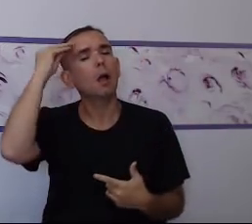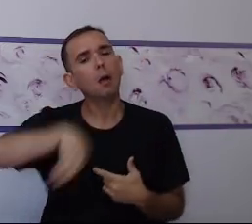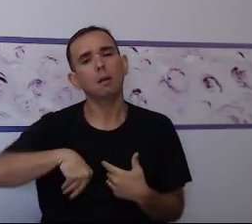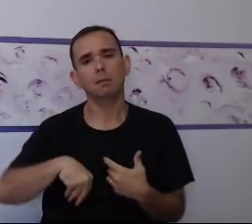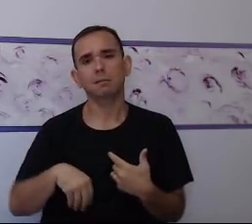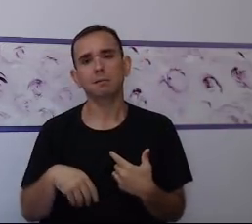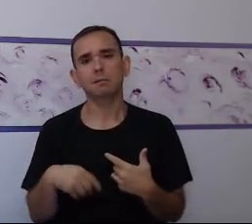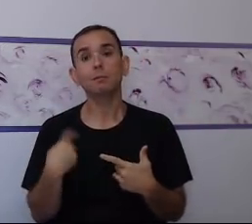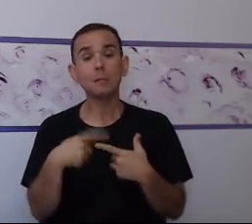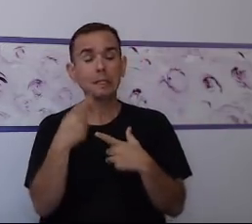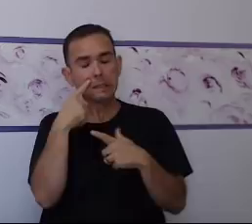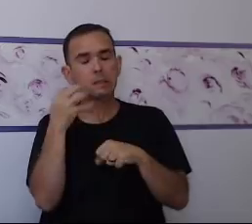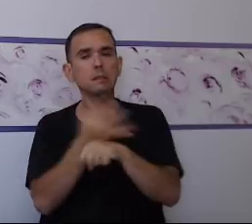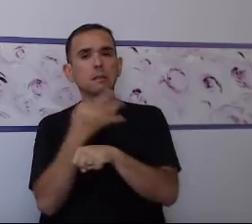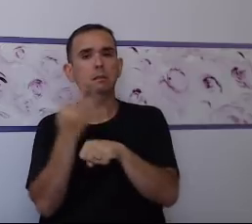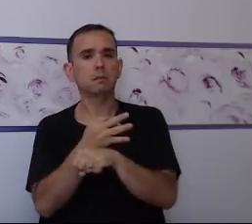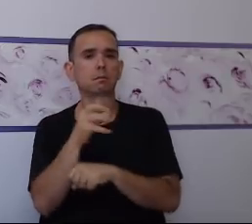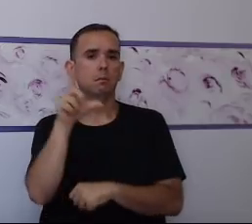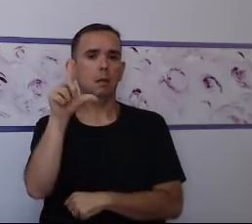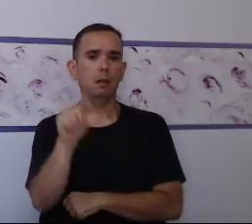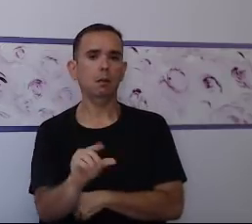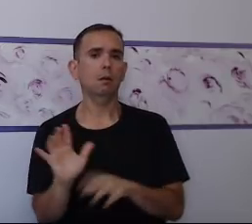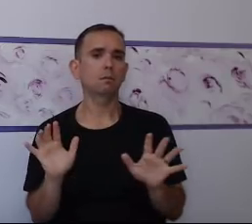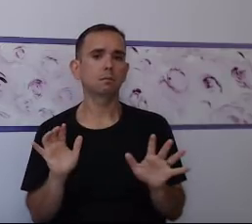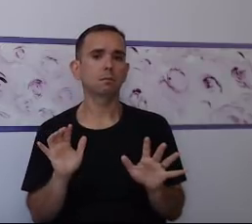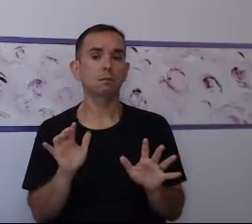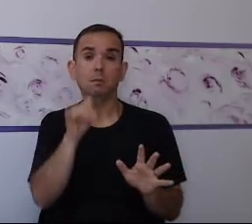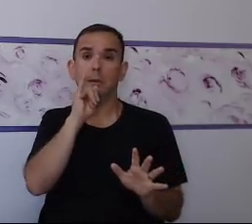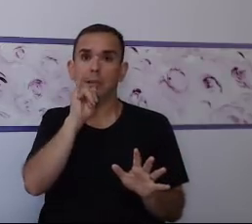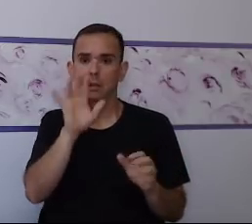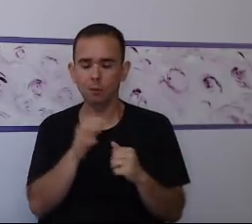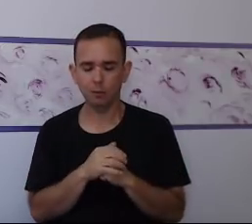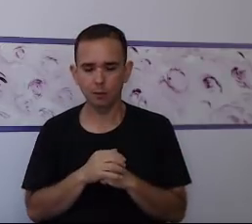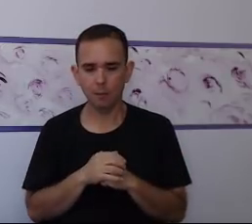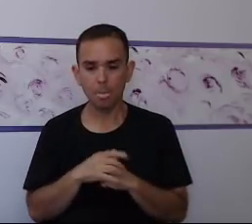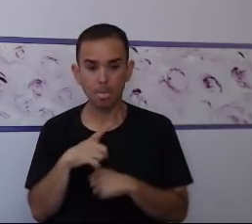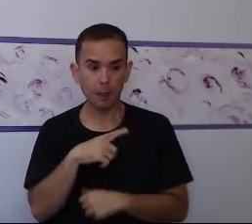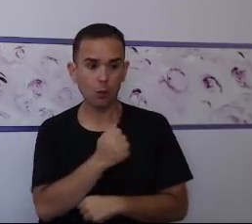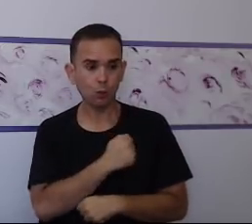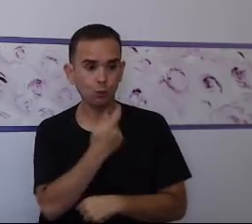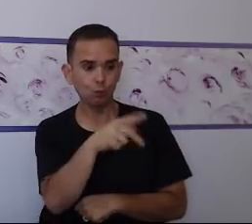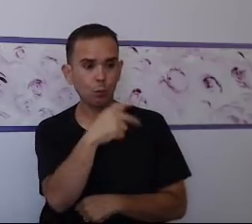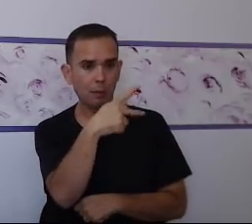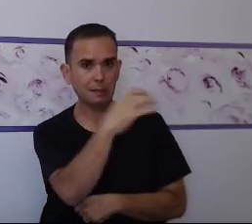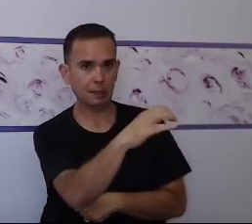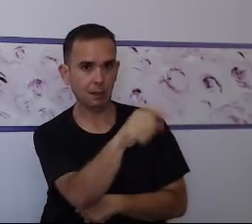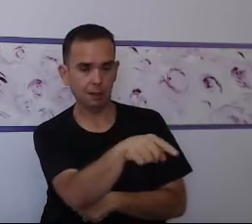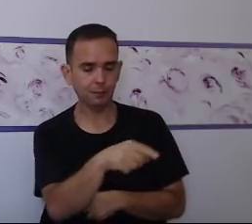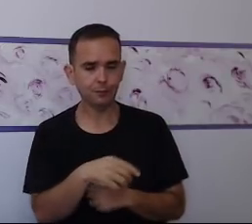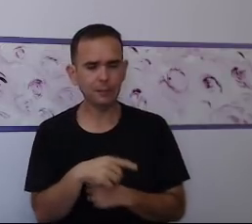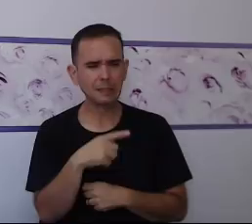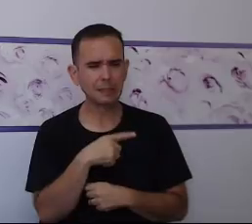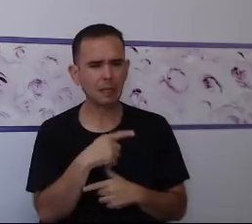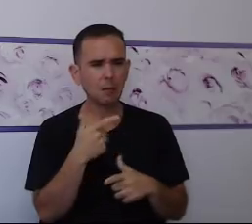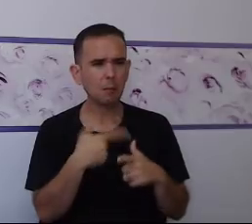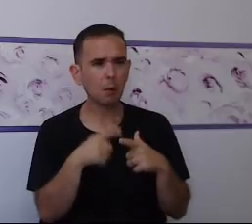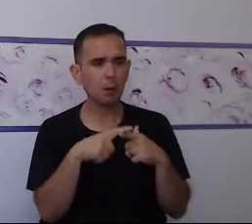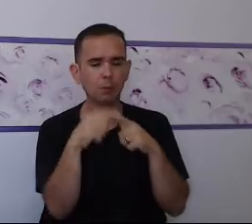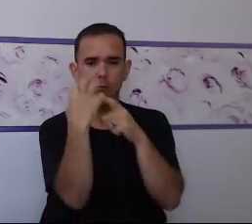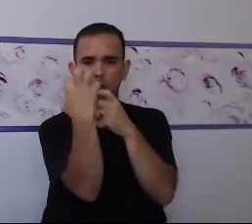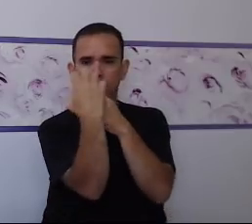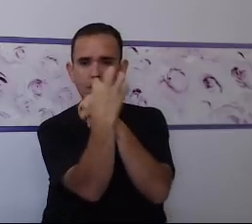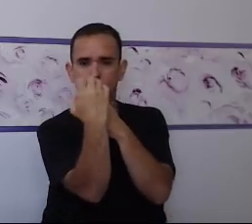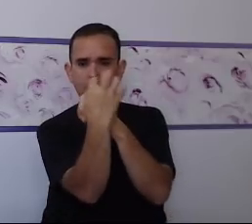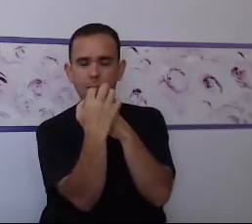Então, ele tem uma resistência menor. Então, vamos supor, a gente tem um aluno com paralisia cerebral que tem lesão nesse lobo